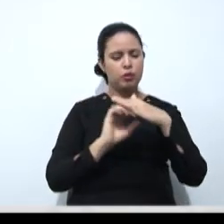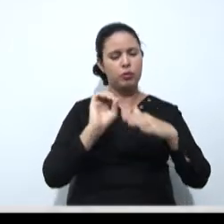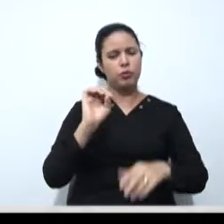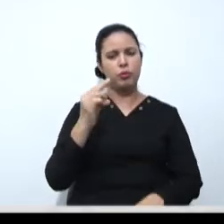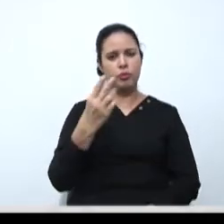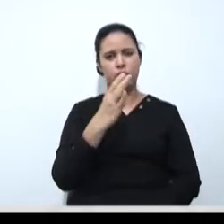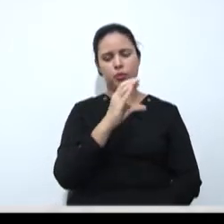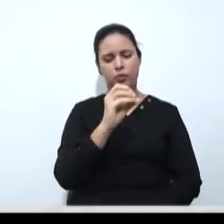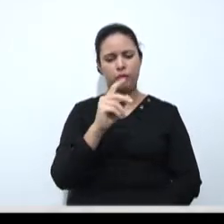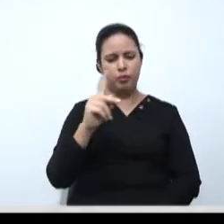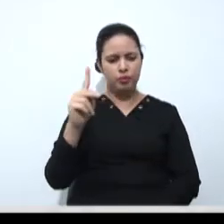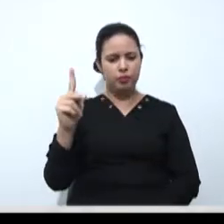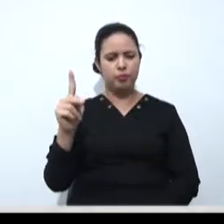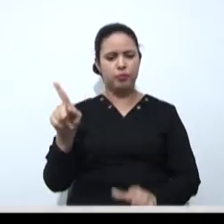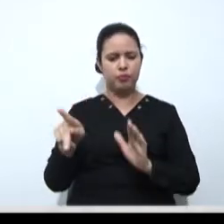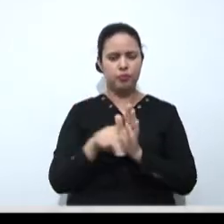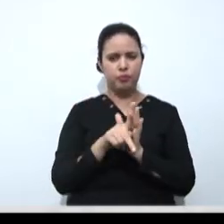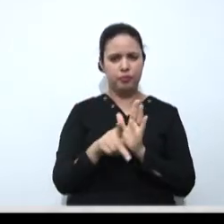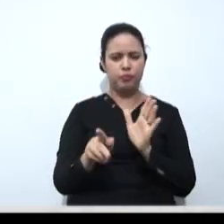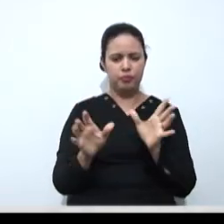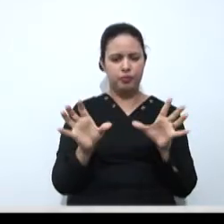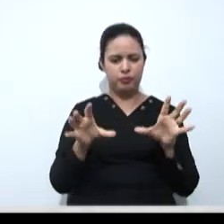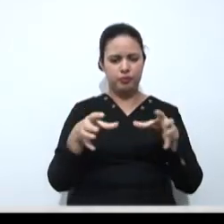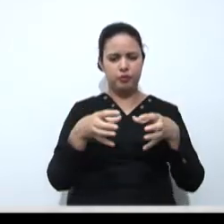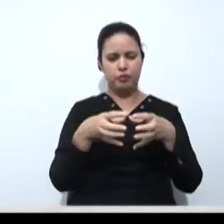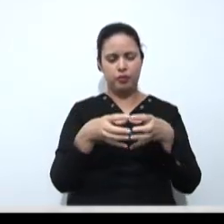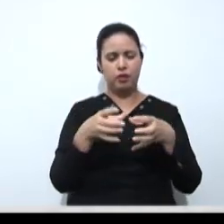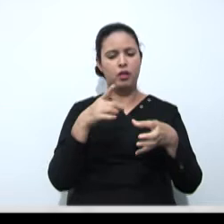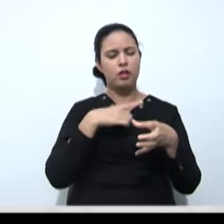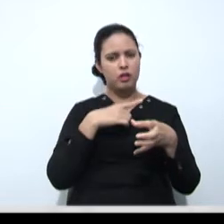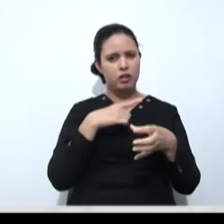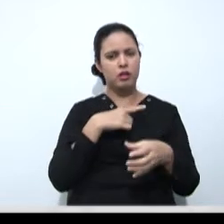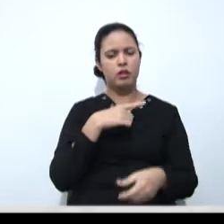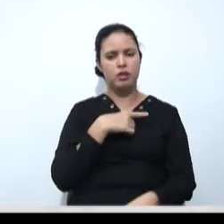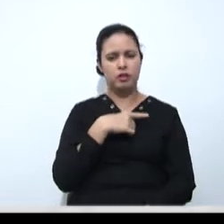orientação e propriedade coletiva. Aí eu dei vários